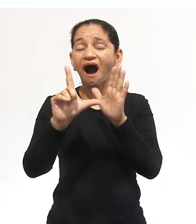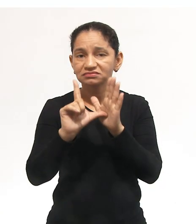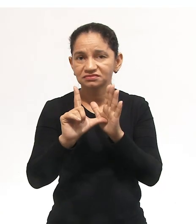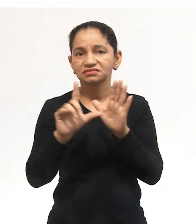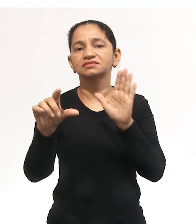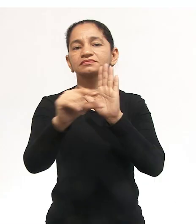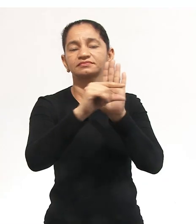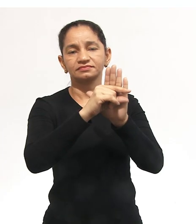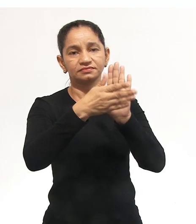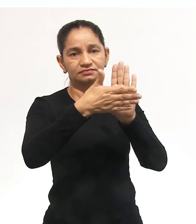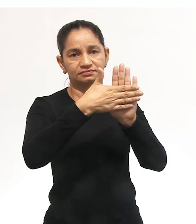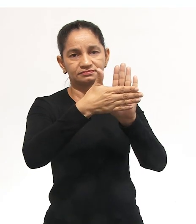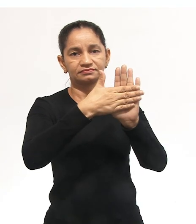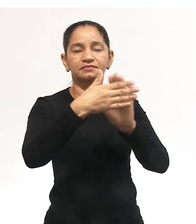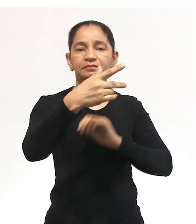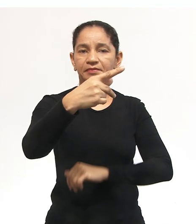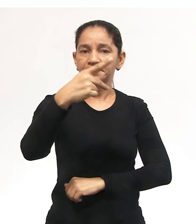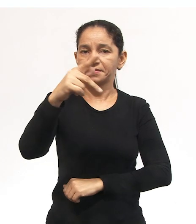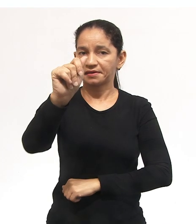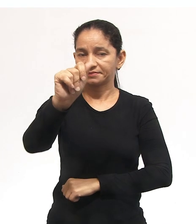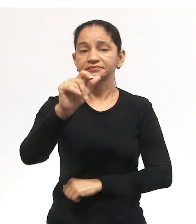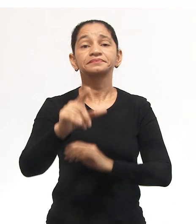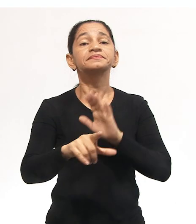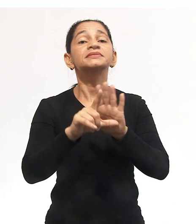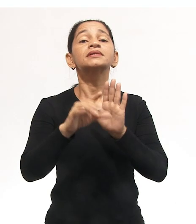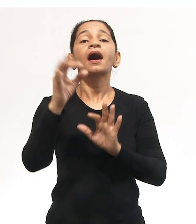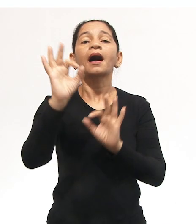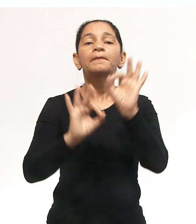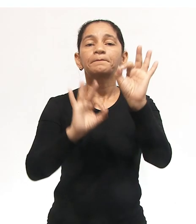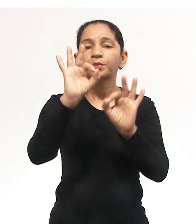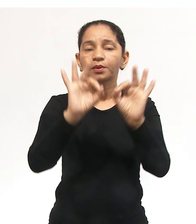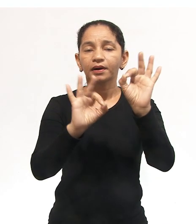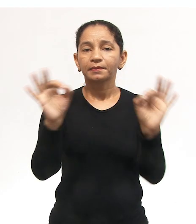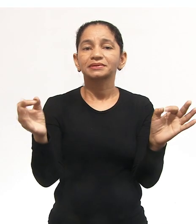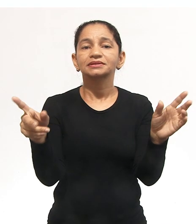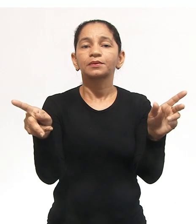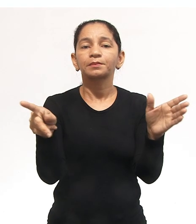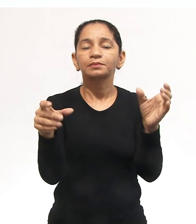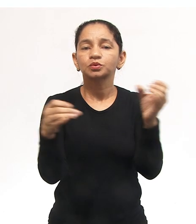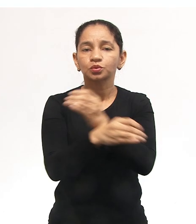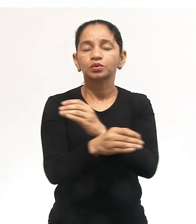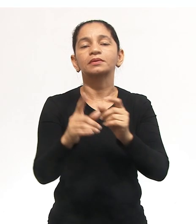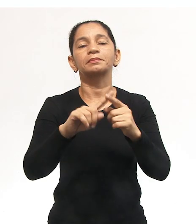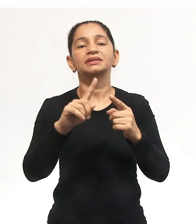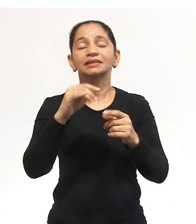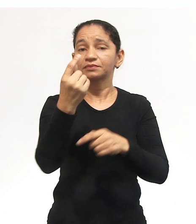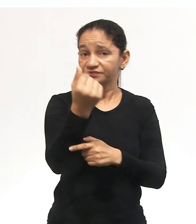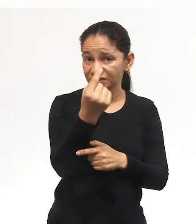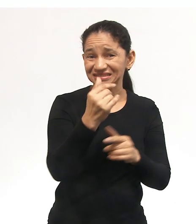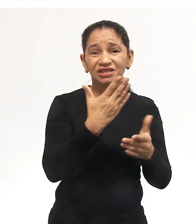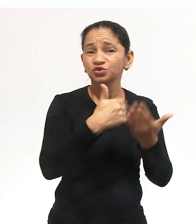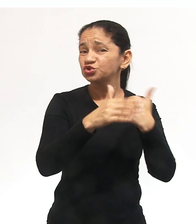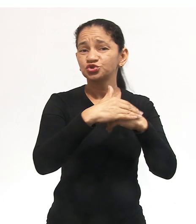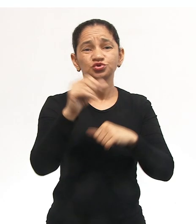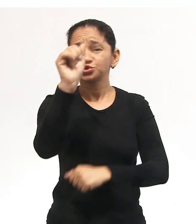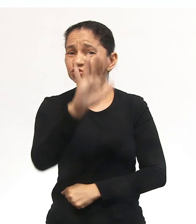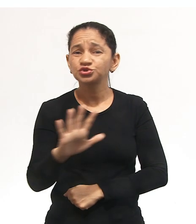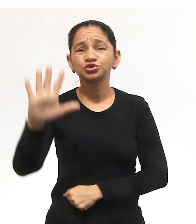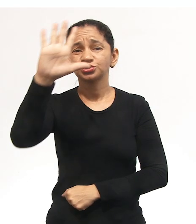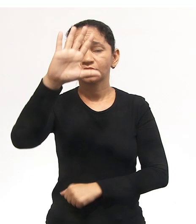previamente estabelecida no plano plurianual. A programação financeira e a execução mensal. Então, conforme o artigo 8º,